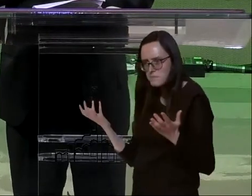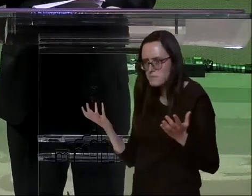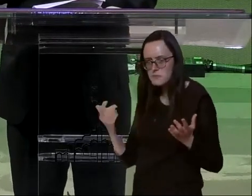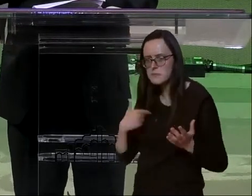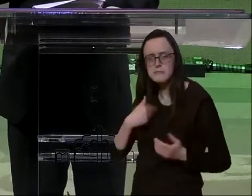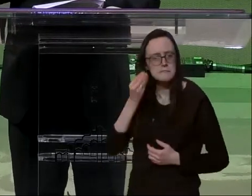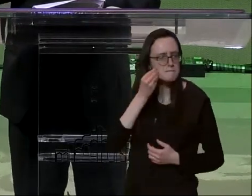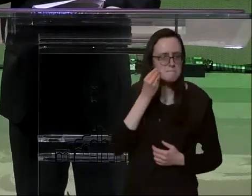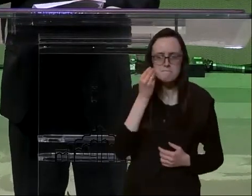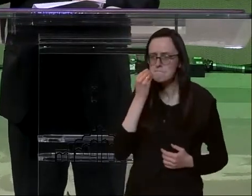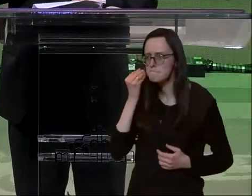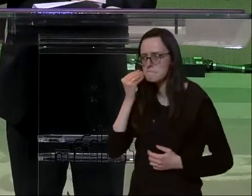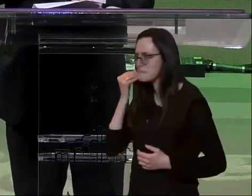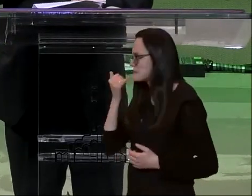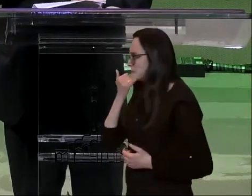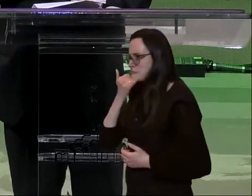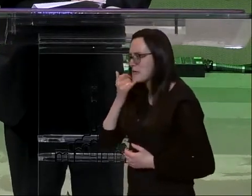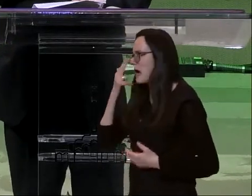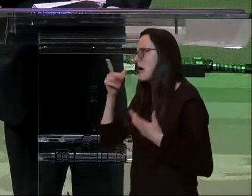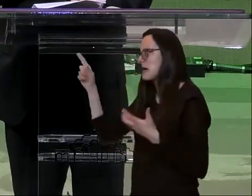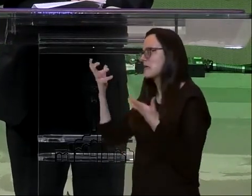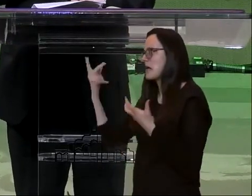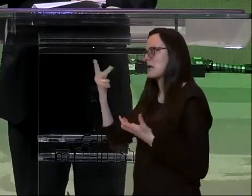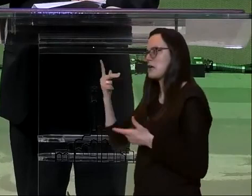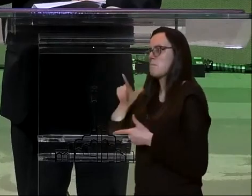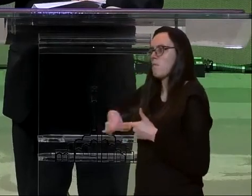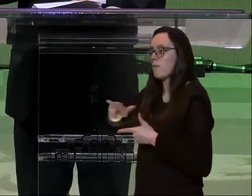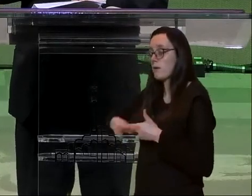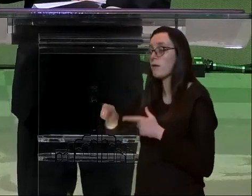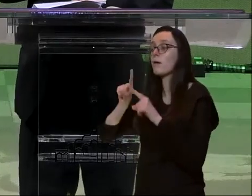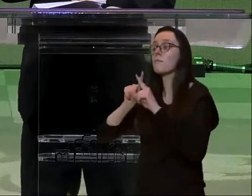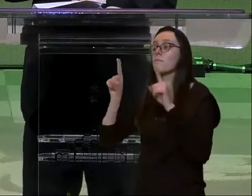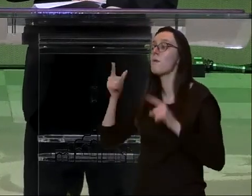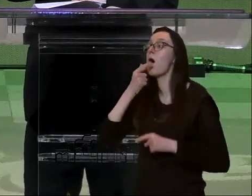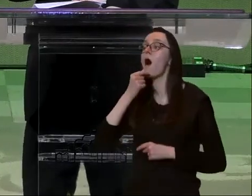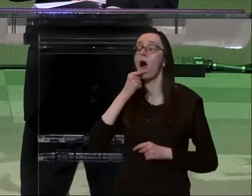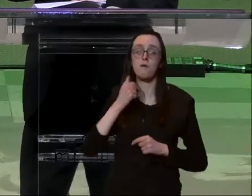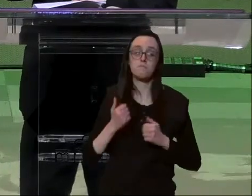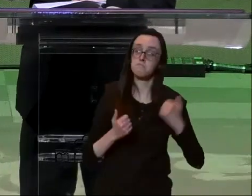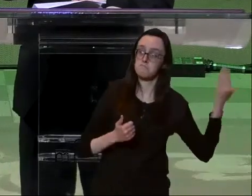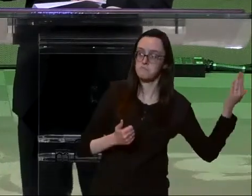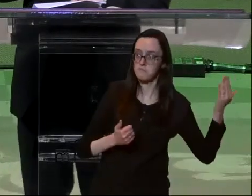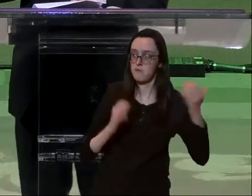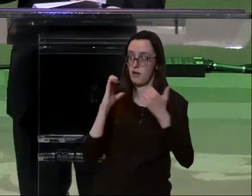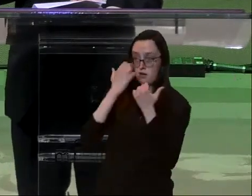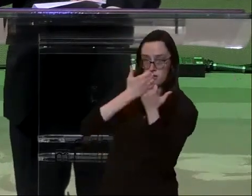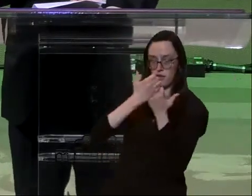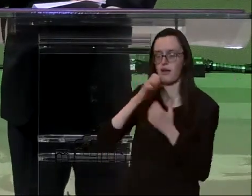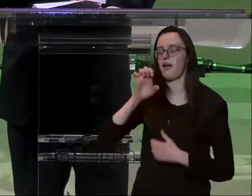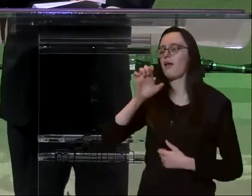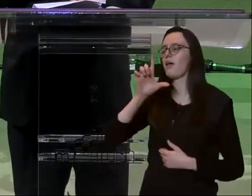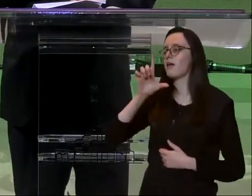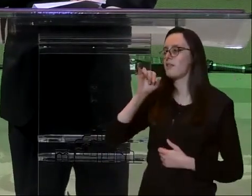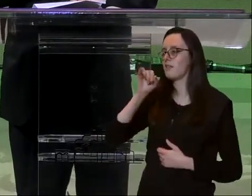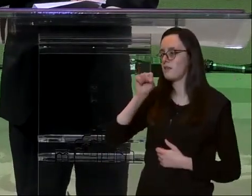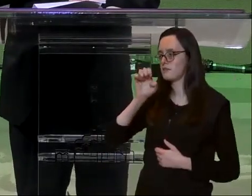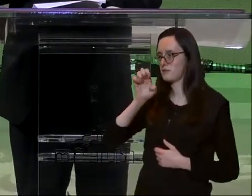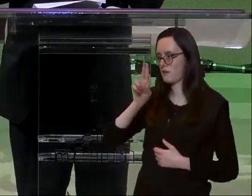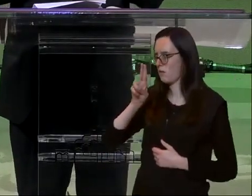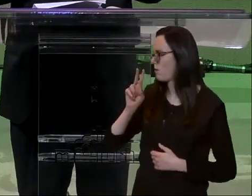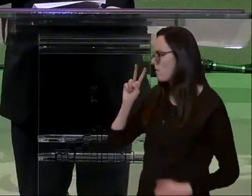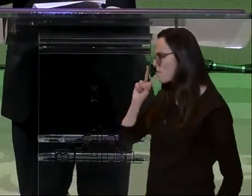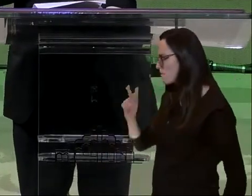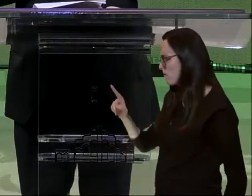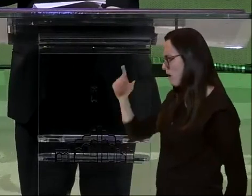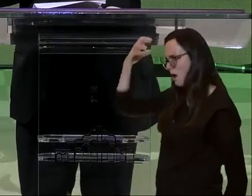um pretexto para romper comigo. Ouvindo, porém, Eliseu, o homem de Deus, que o rei rasgara as suas